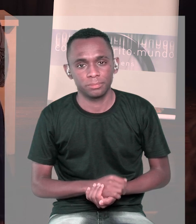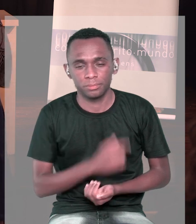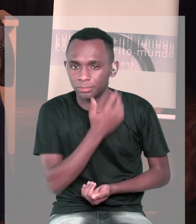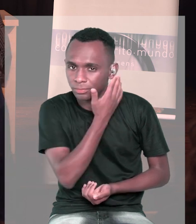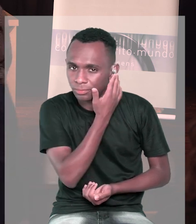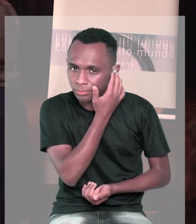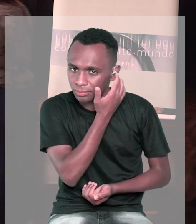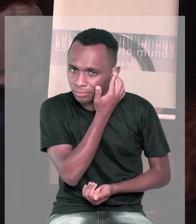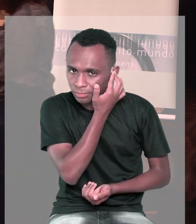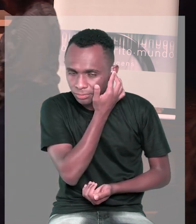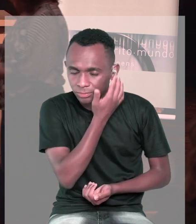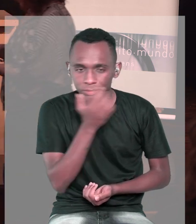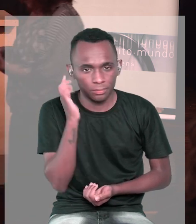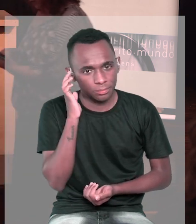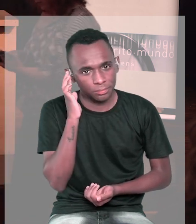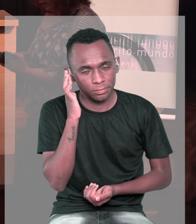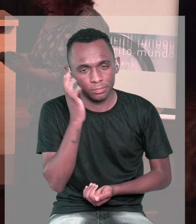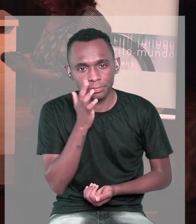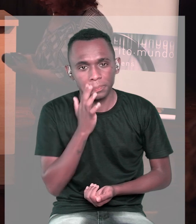Oui, très bien. Très bien.